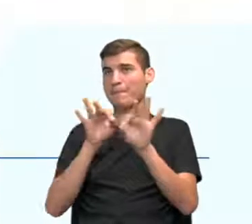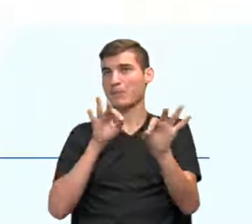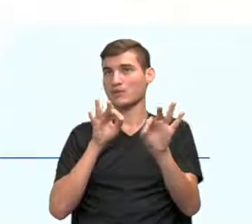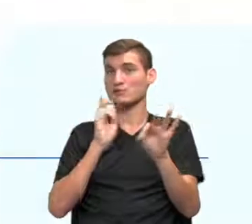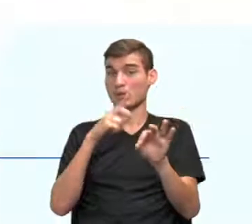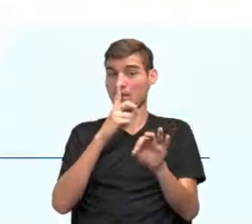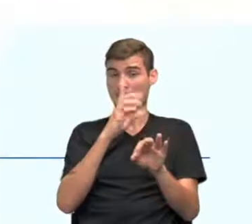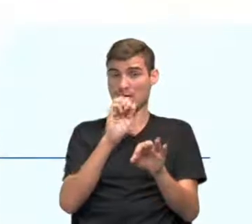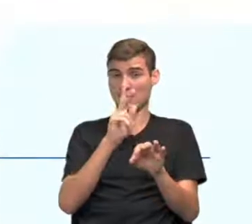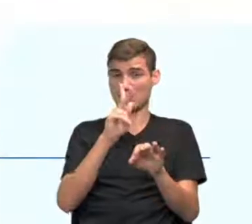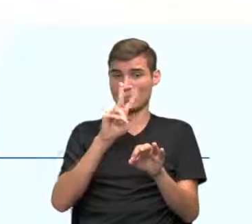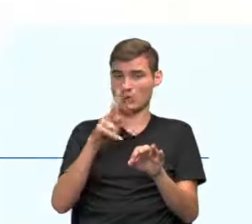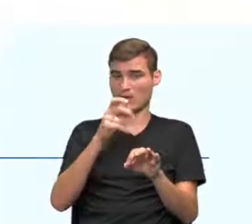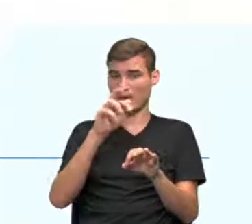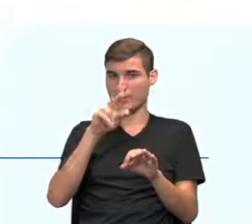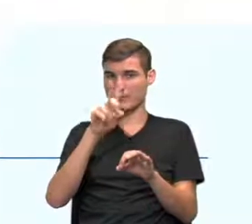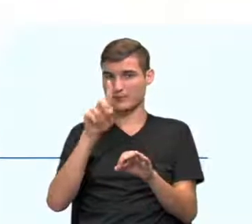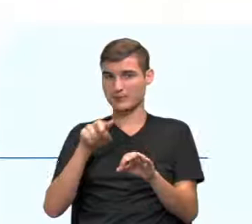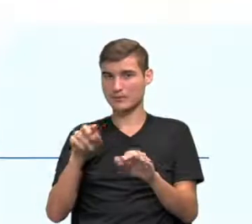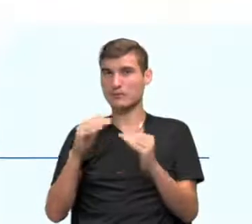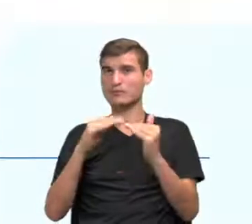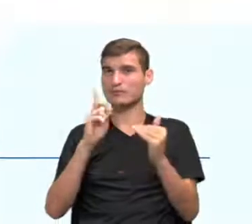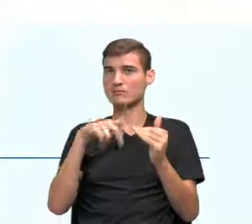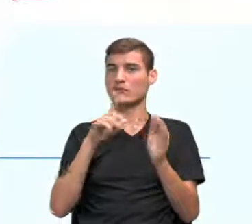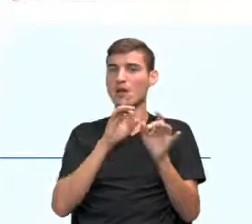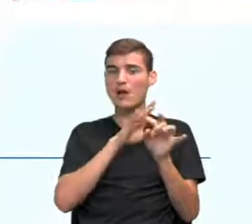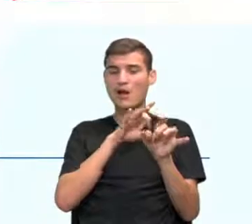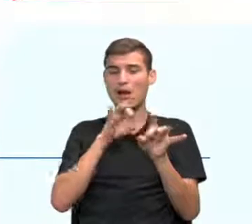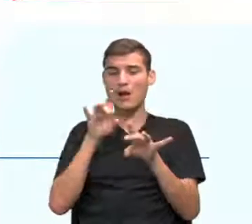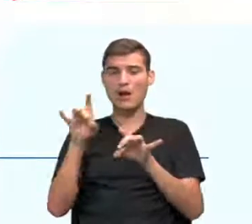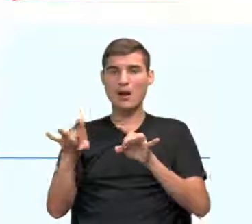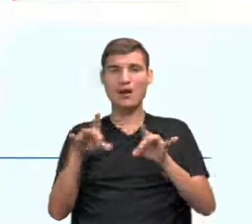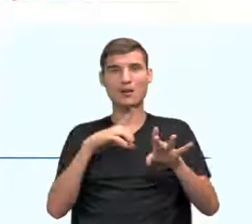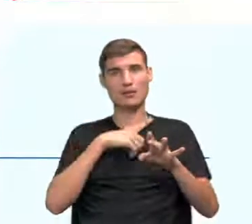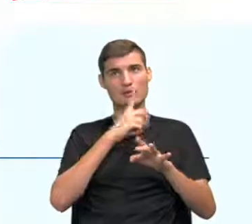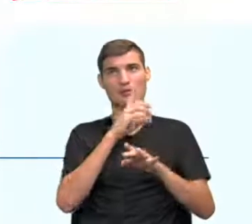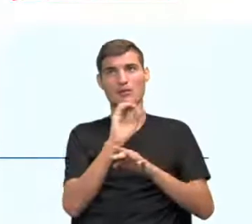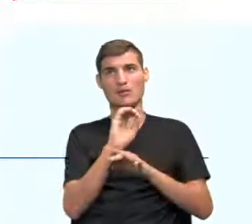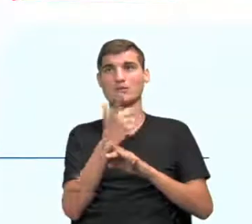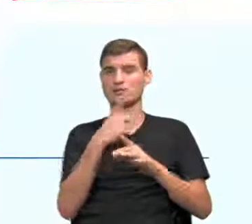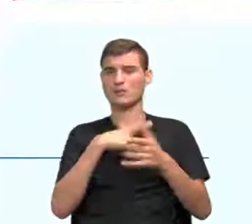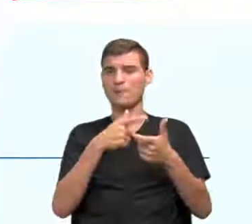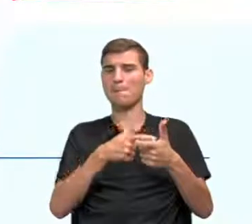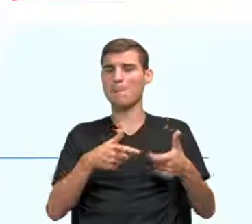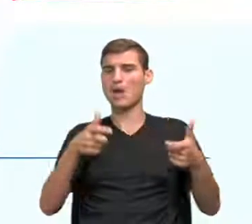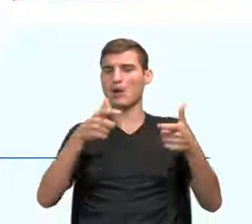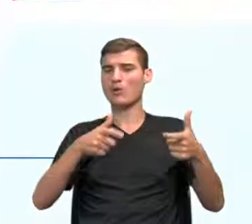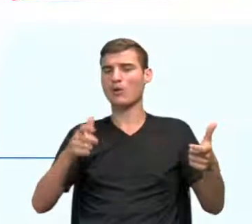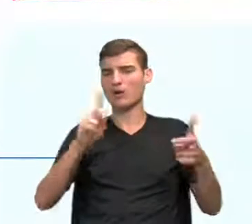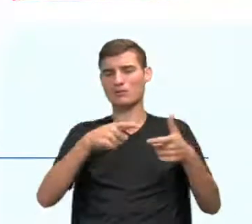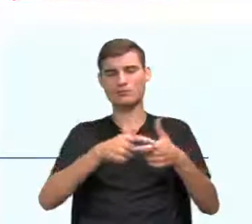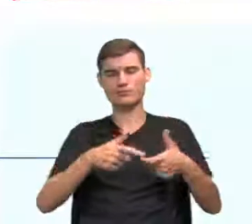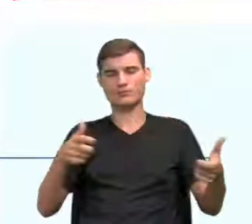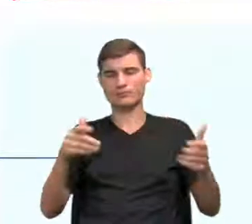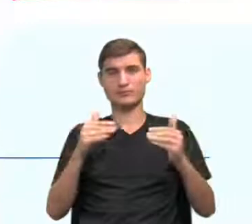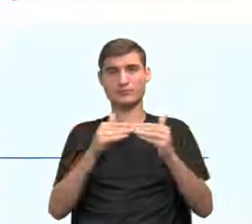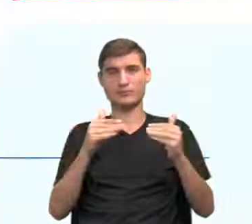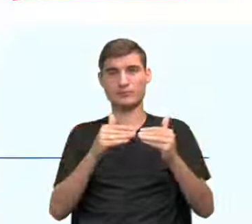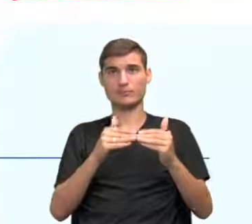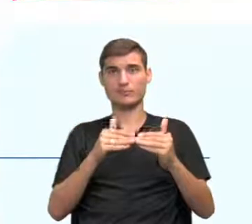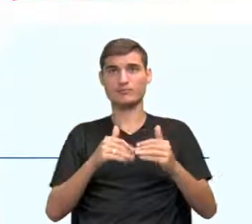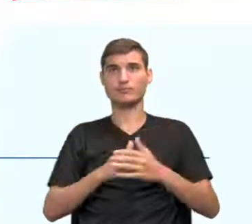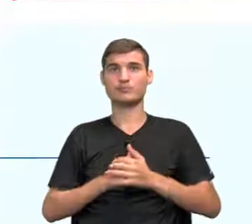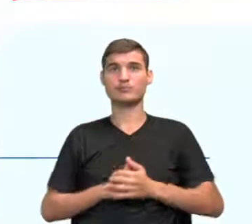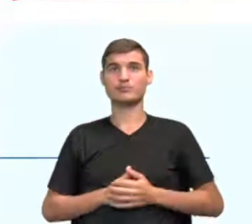kHz. Cada canal tem 10 kHz. A vantagem é que ela tem um maior alcance. Uma onda grande tem um maior alcance.